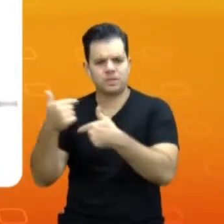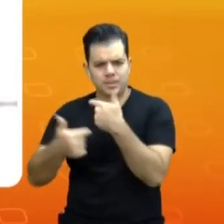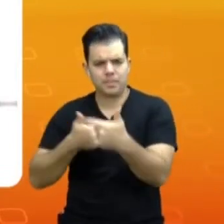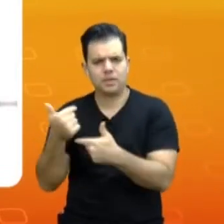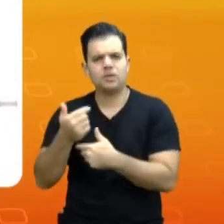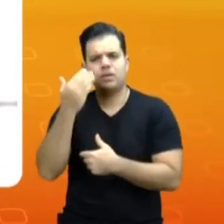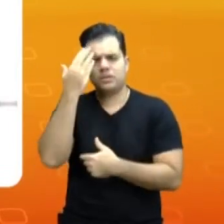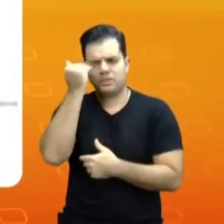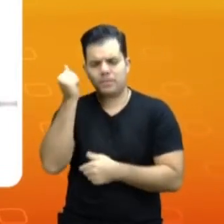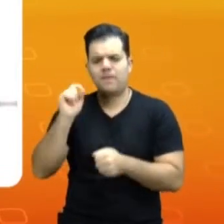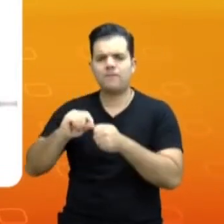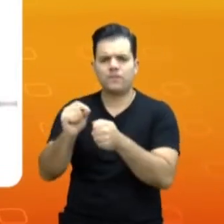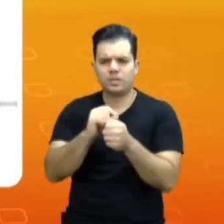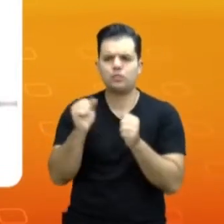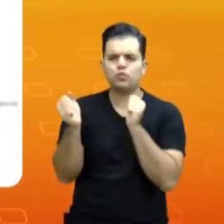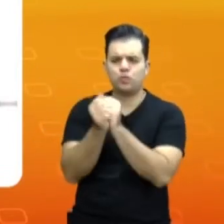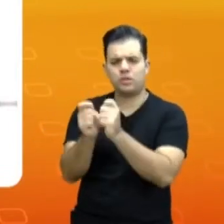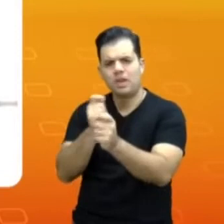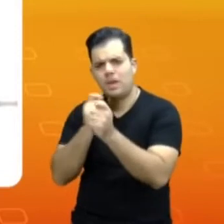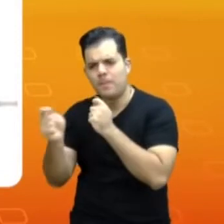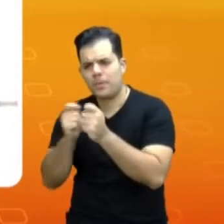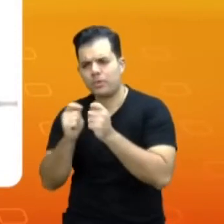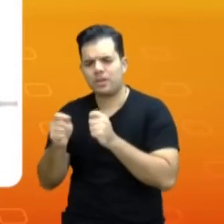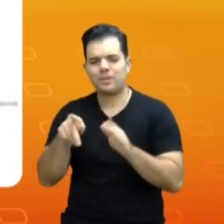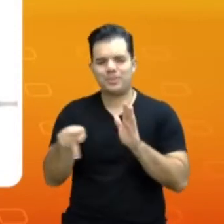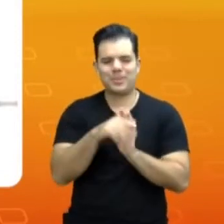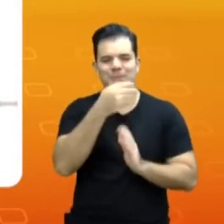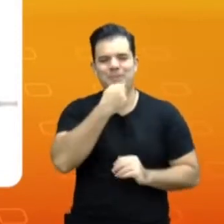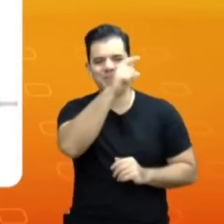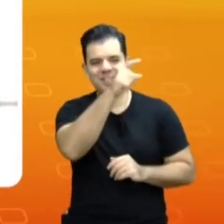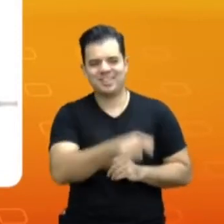exatamente para fazer toda, junto com a reportagem do Carlos Gil,